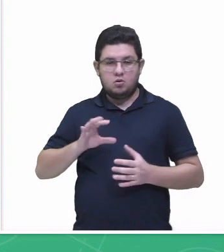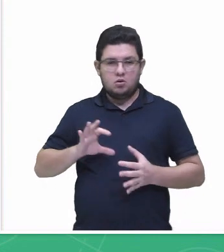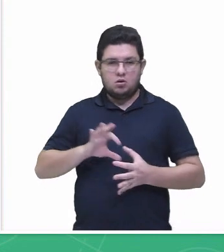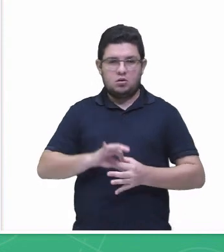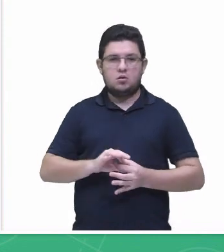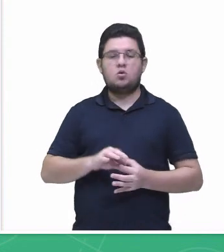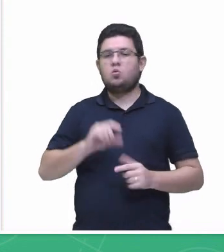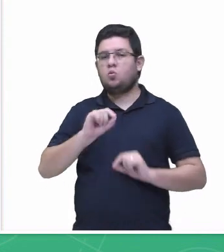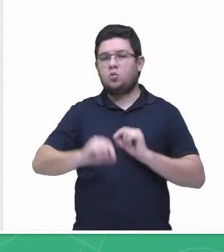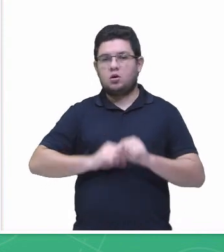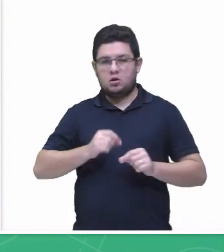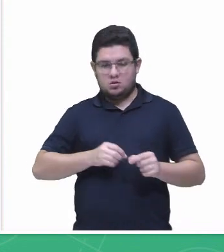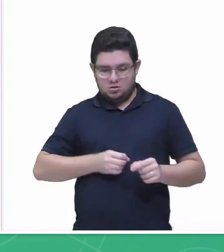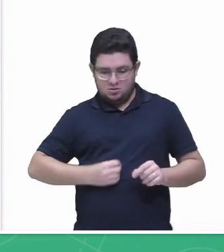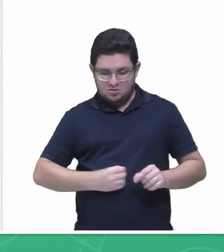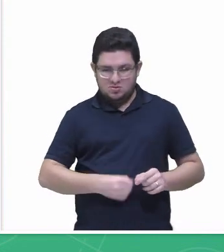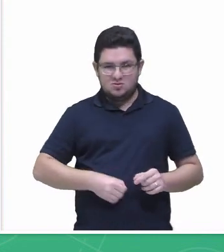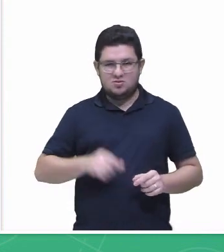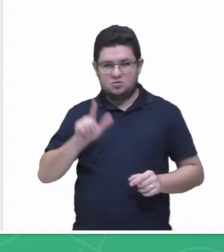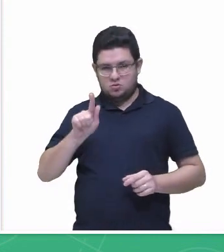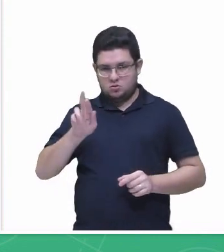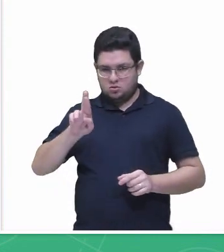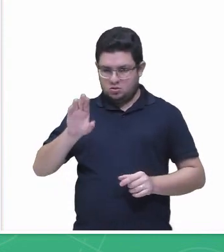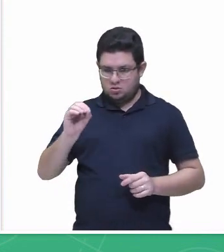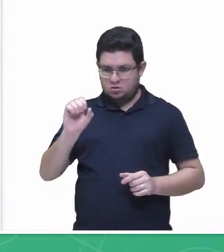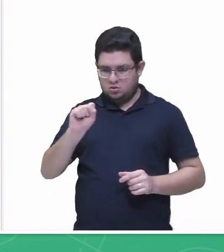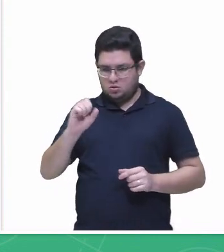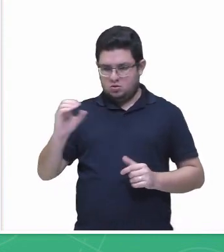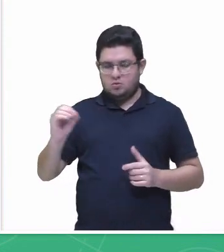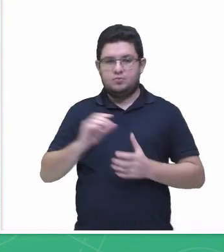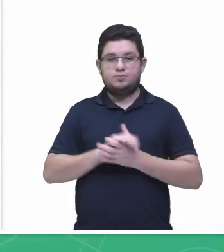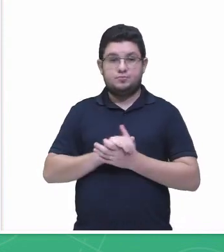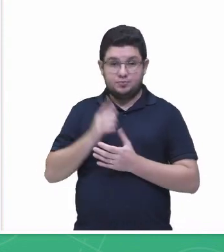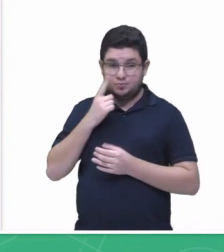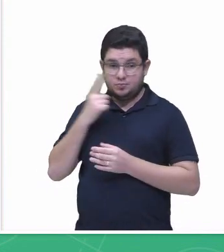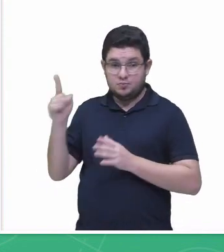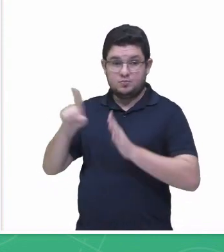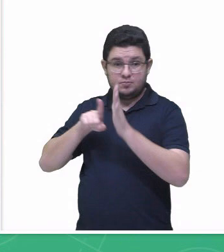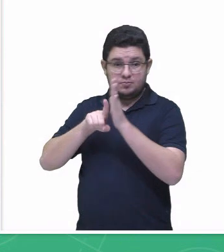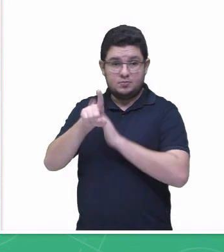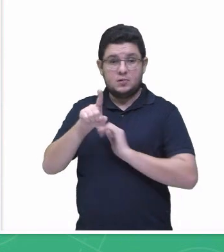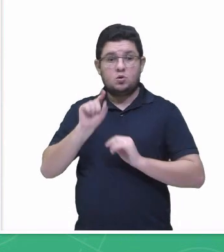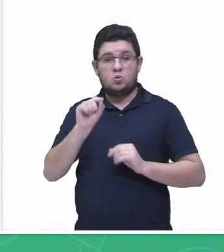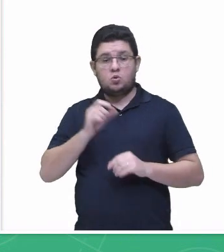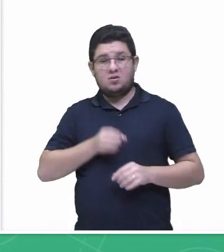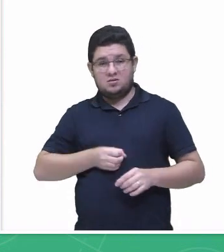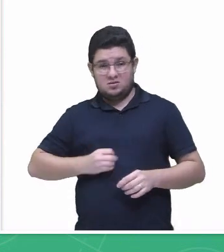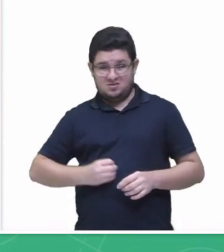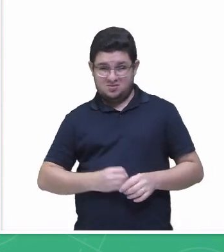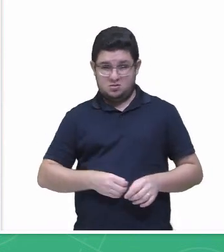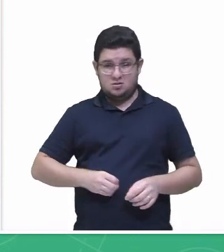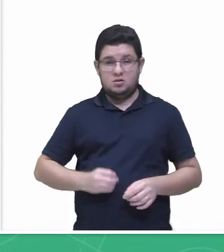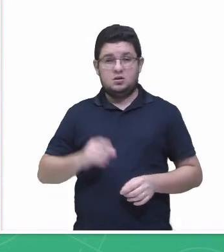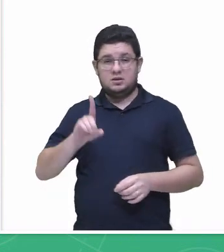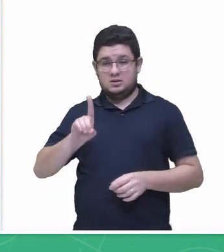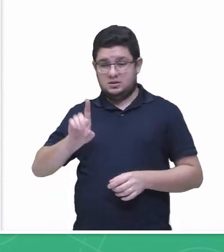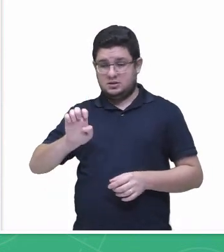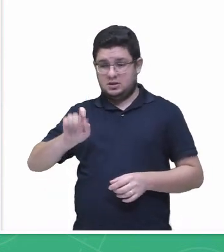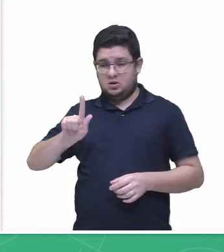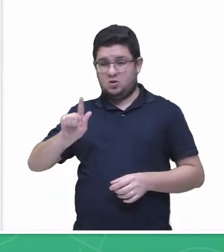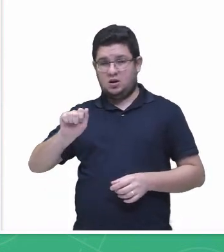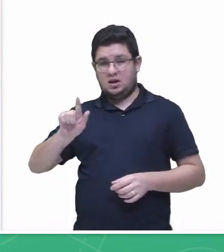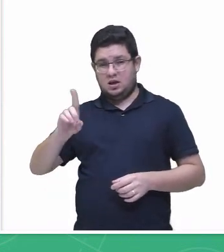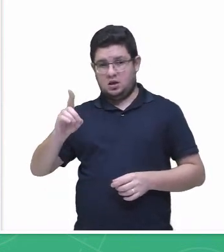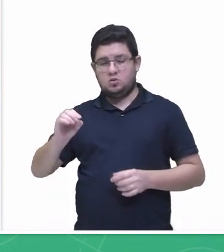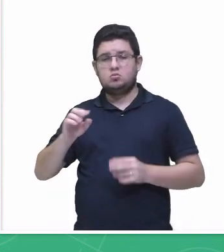Então vamos para a nossa perguntinha. Olha só. Qual é a função do intestino delgado? A.